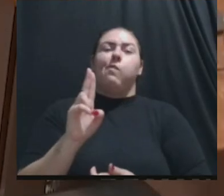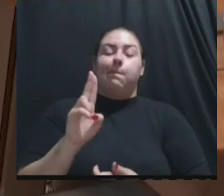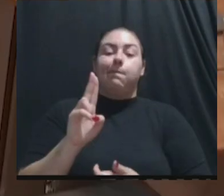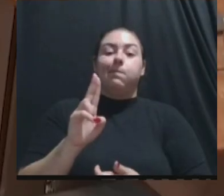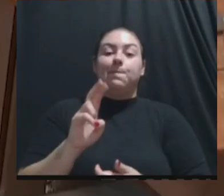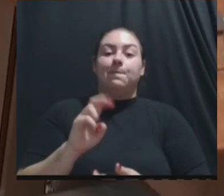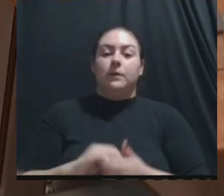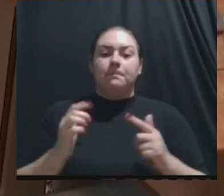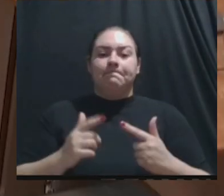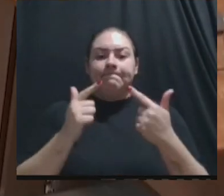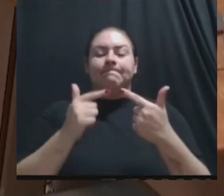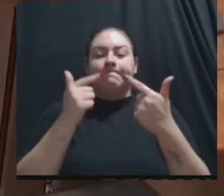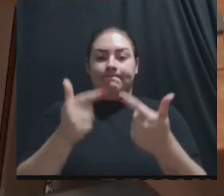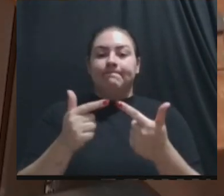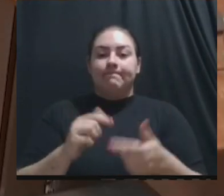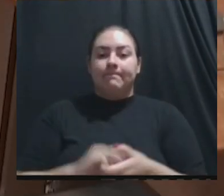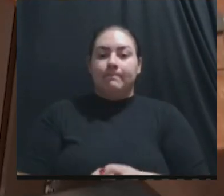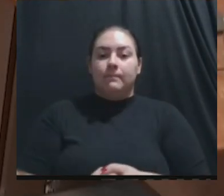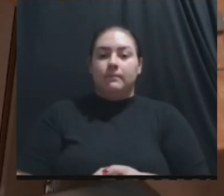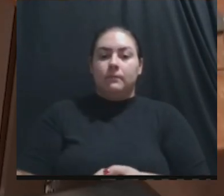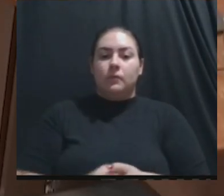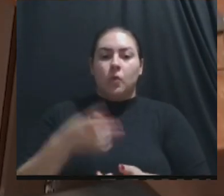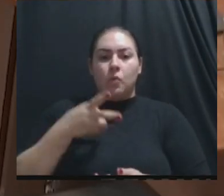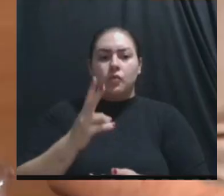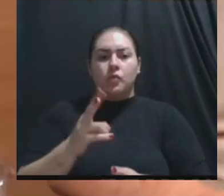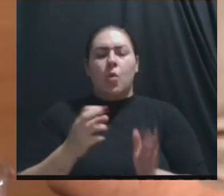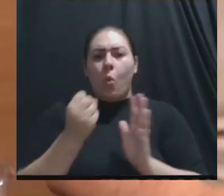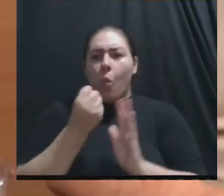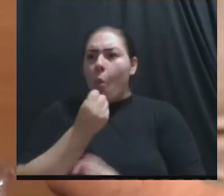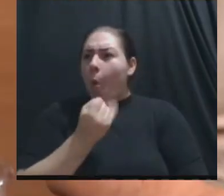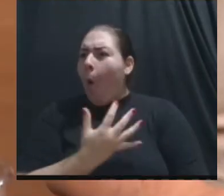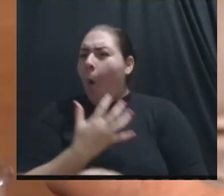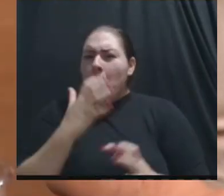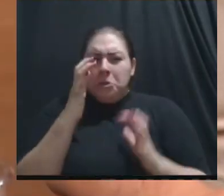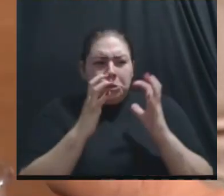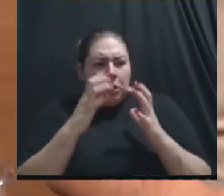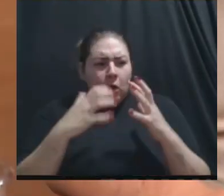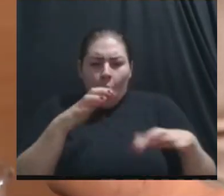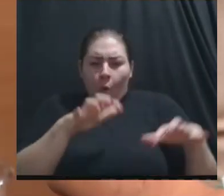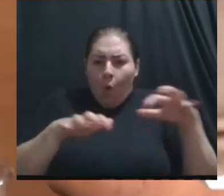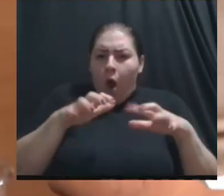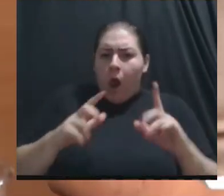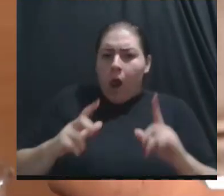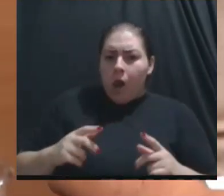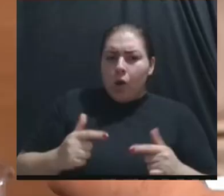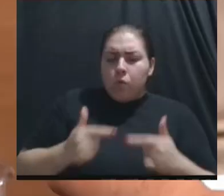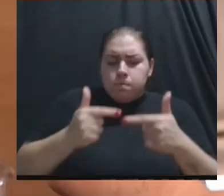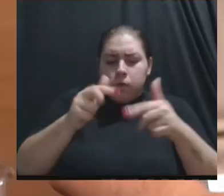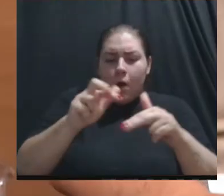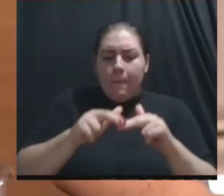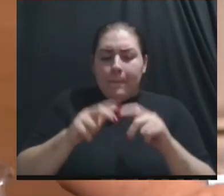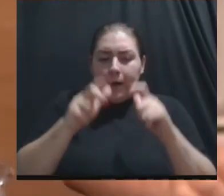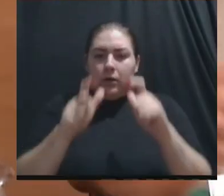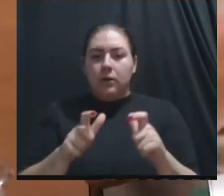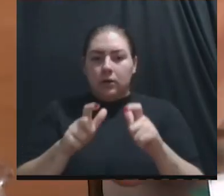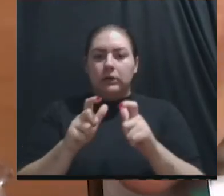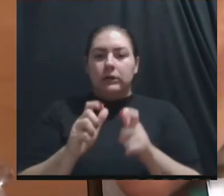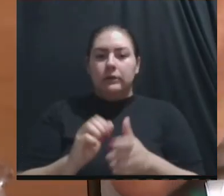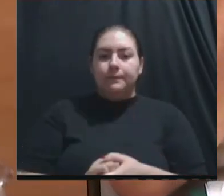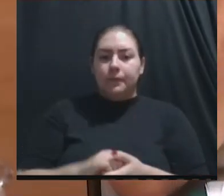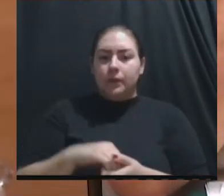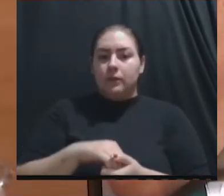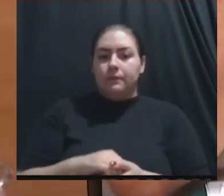ainda registra números alarmantes de conflitos por território. Dizer que é uma grande honra, né, a gente